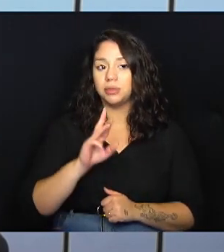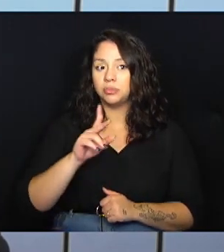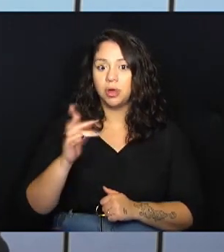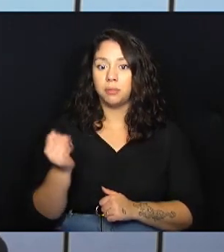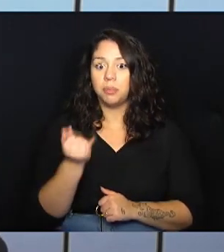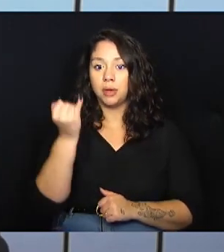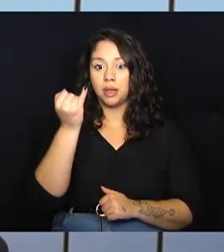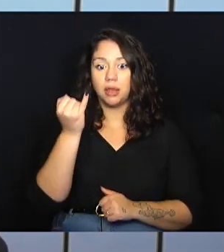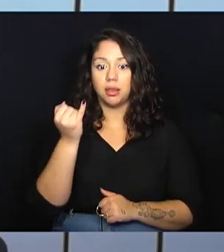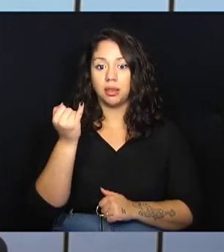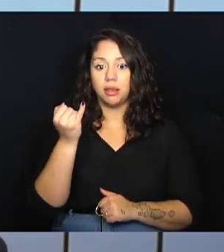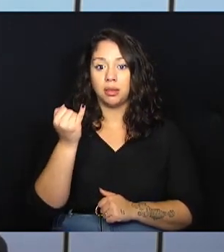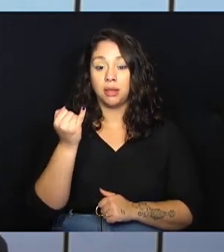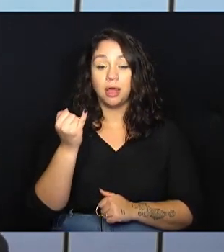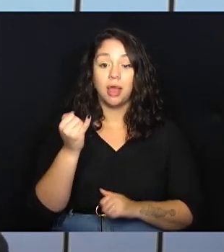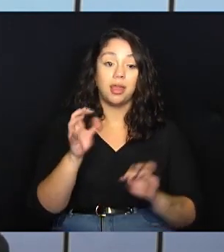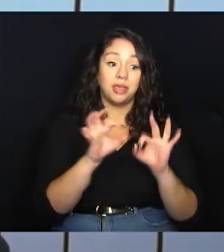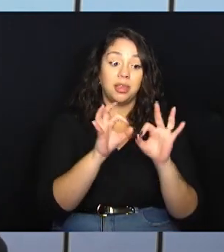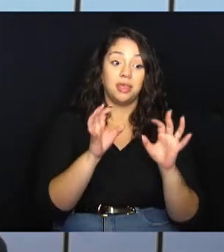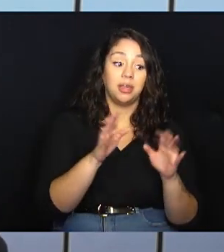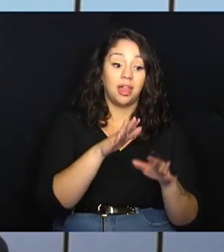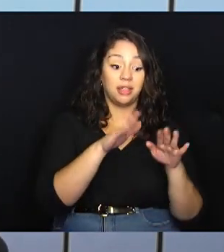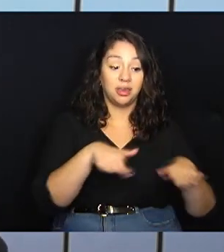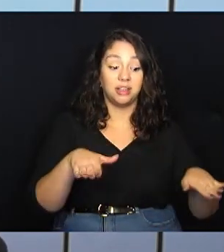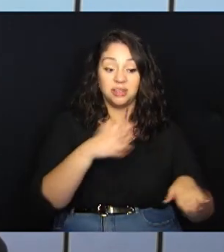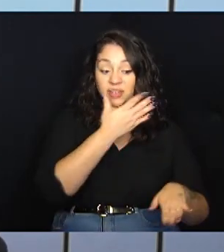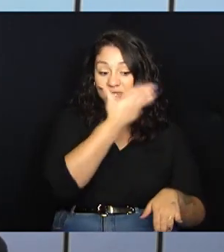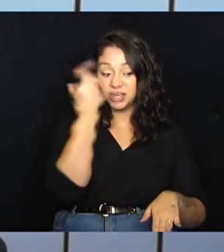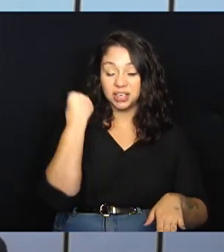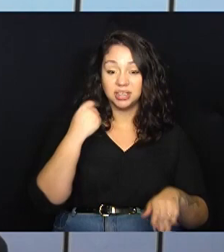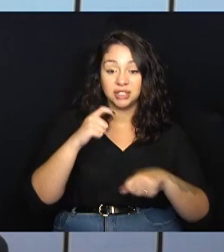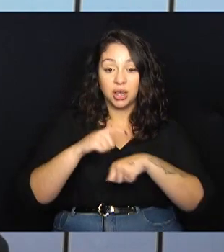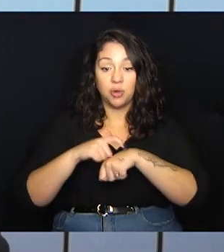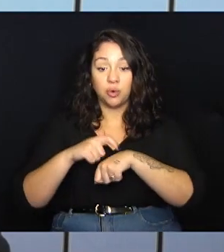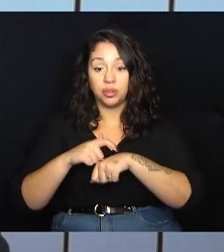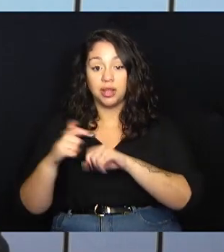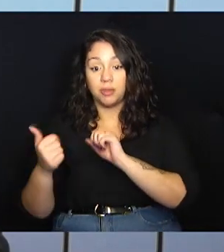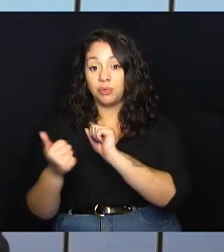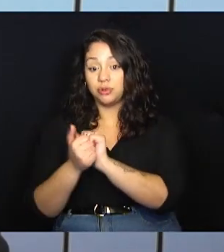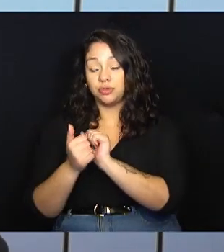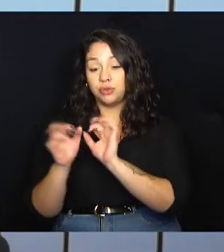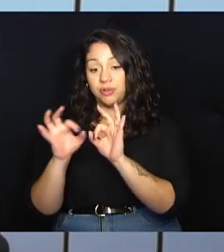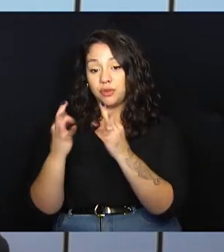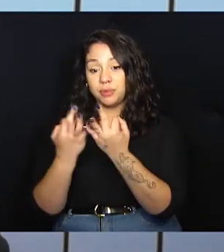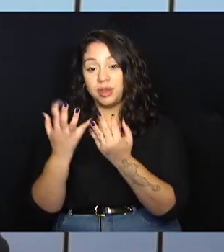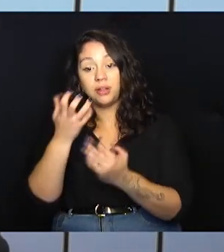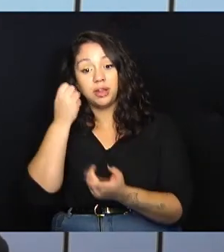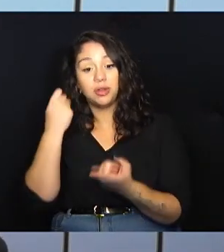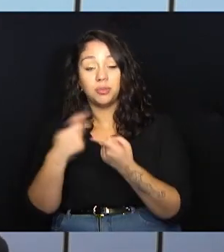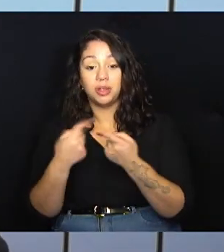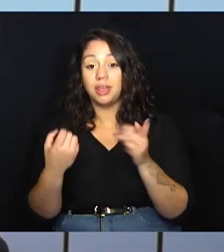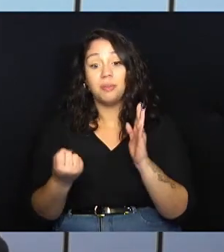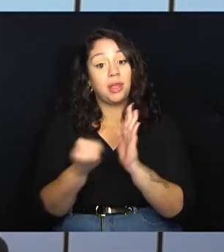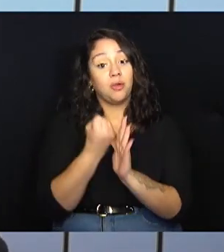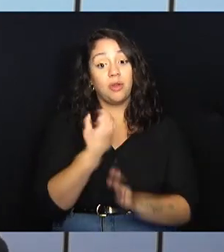vai esquecer o tempo que ela esteve na família acolhedora, porque não, isso marcou a vida dela para sempre, né? Quando a